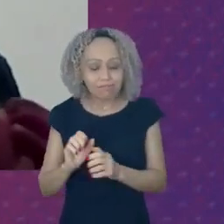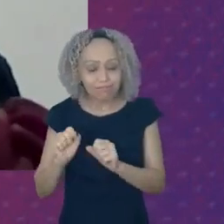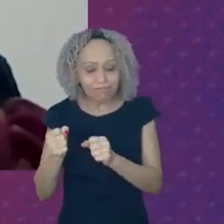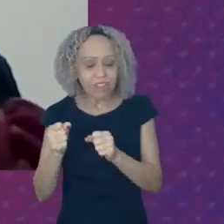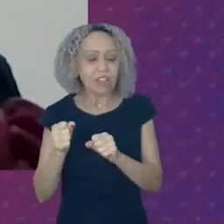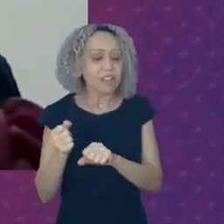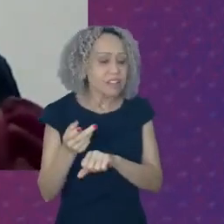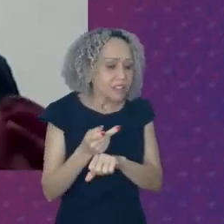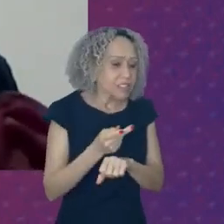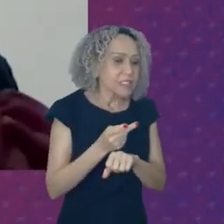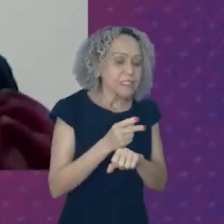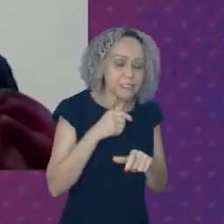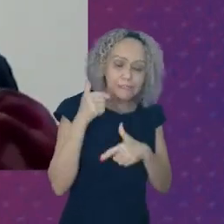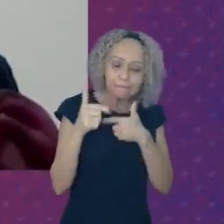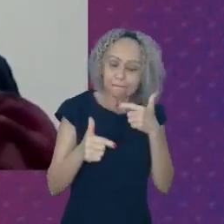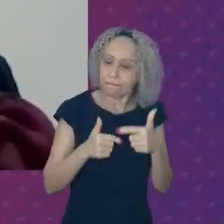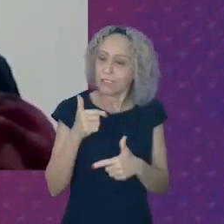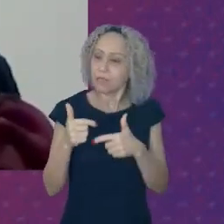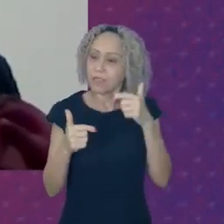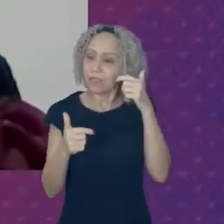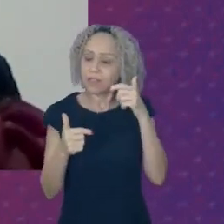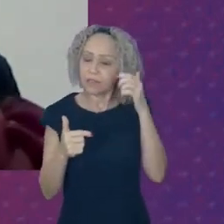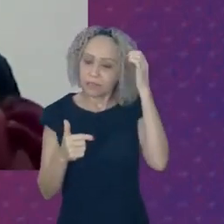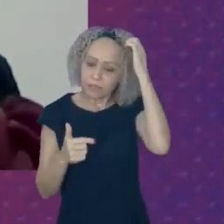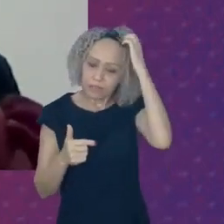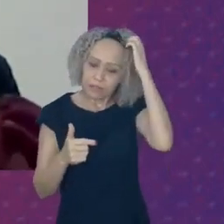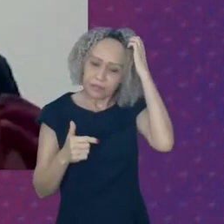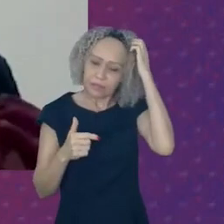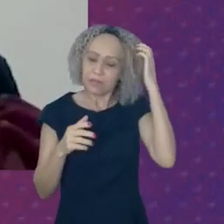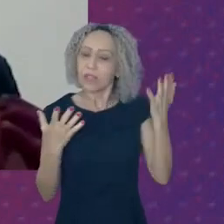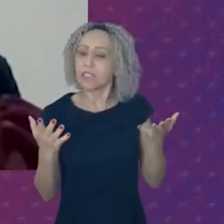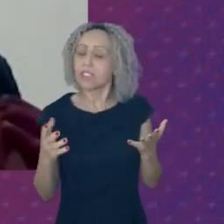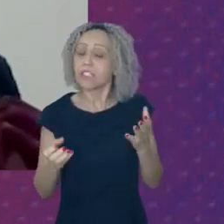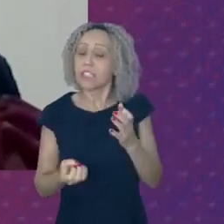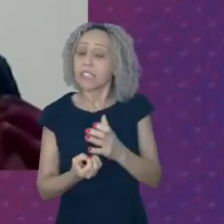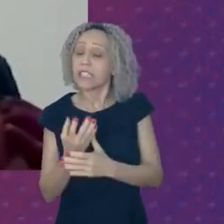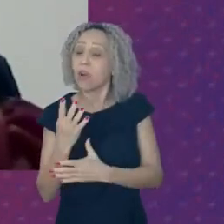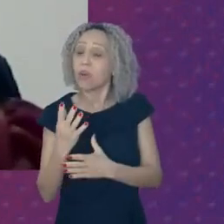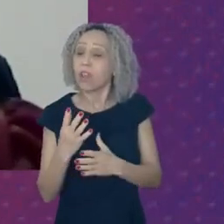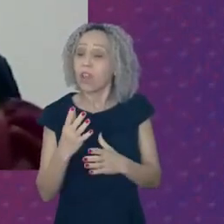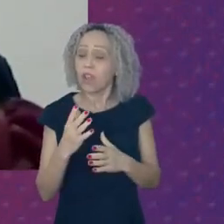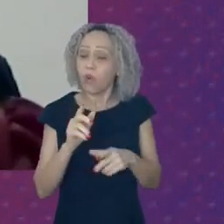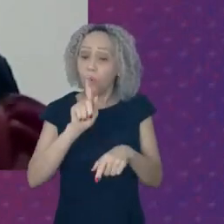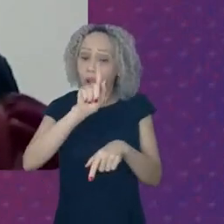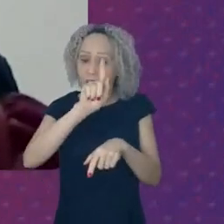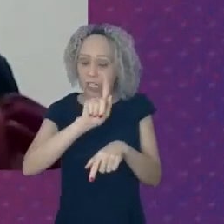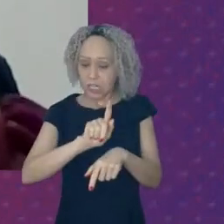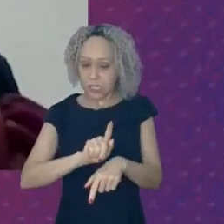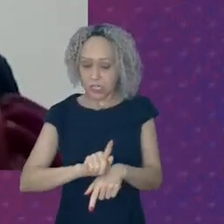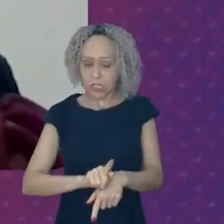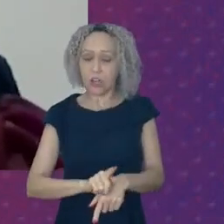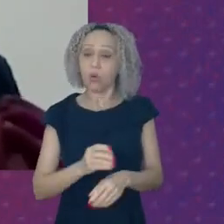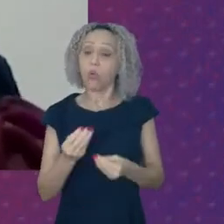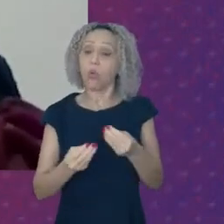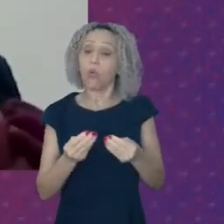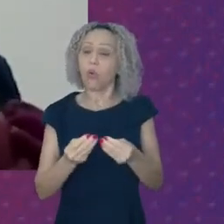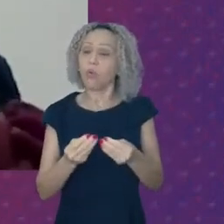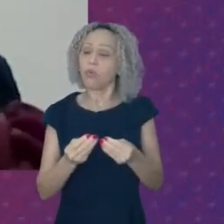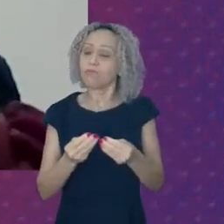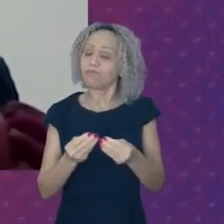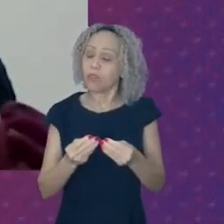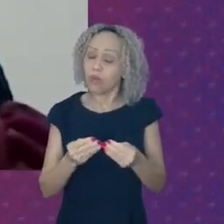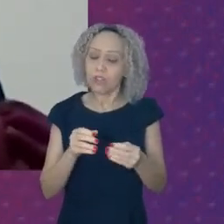fazendo diariamente, trazer um modelo de gestão participativa, comprometida